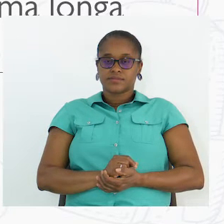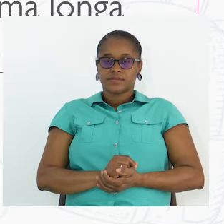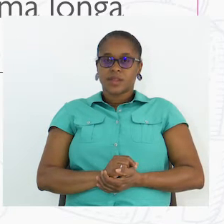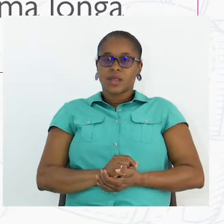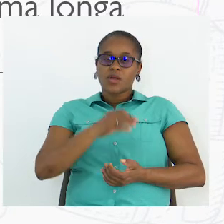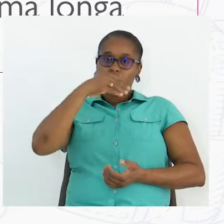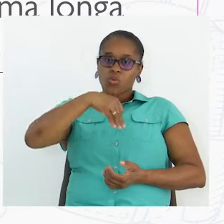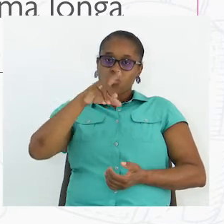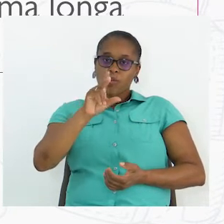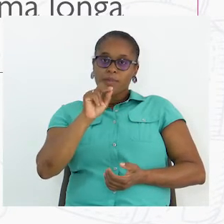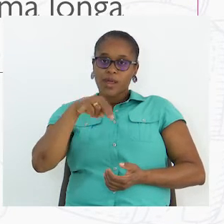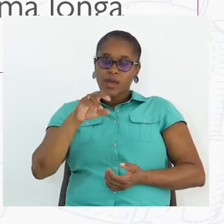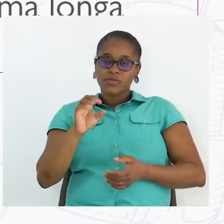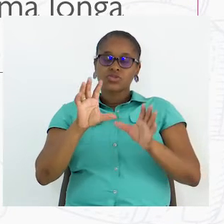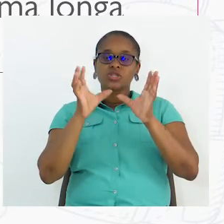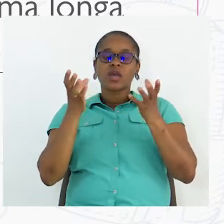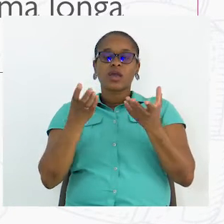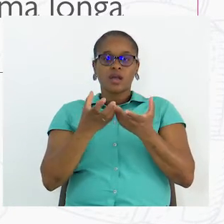O plano geral